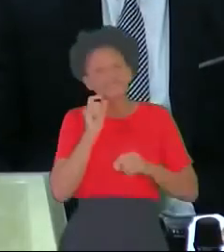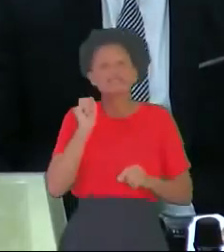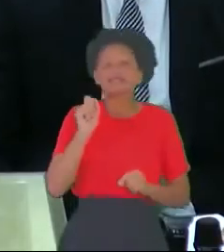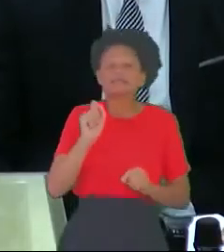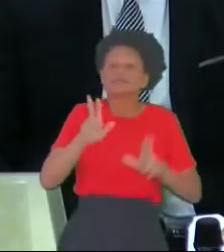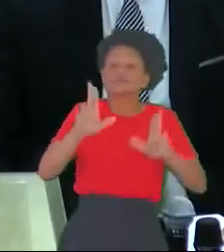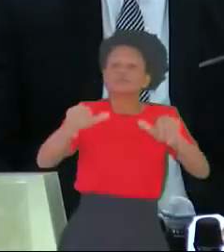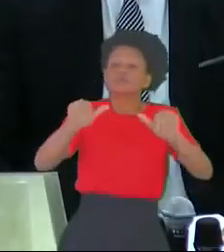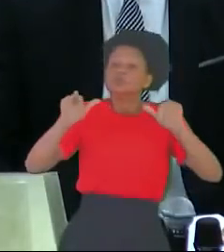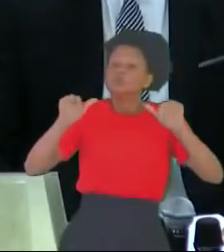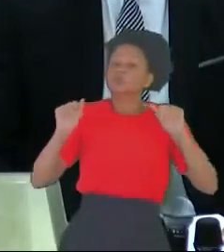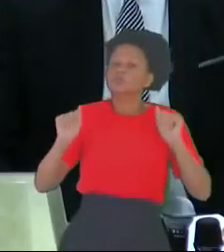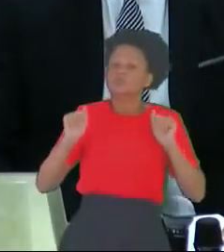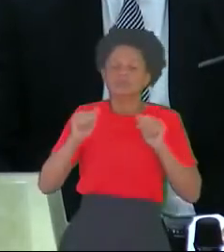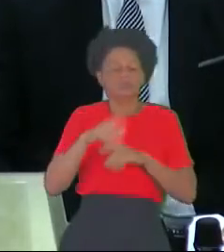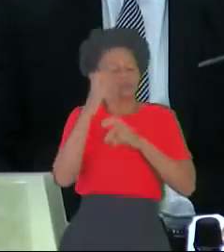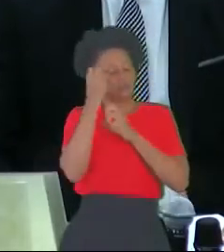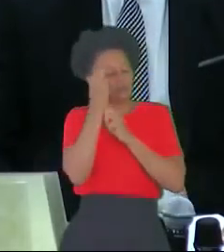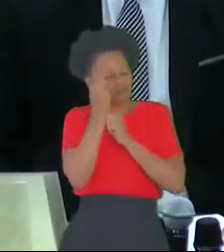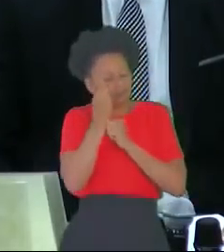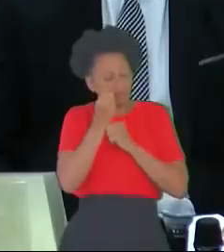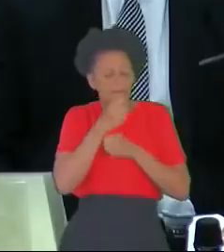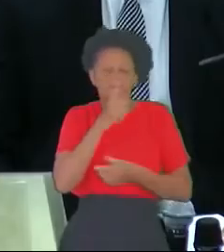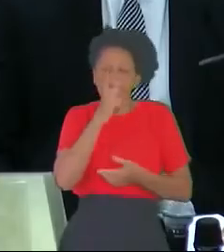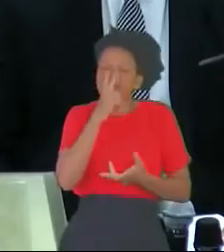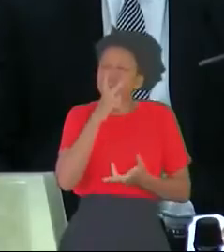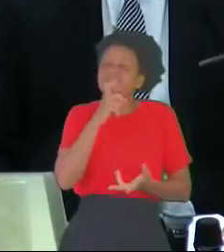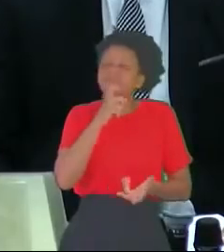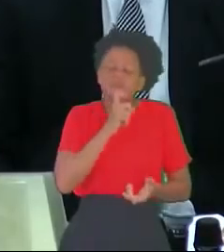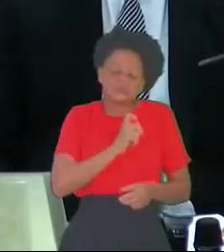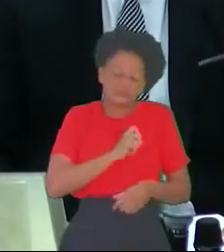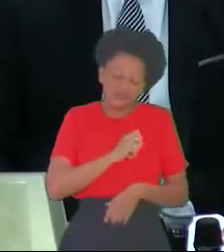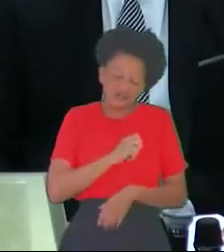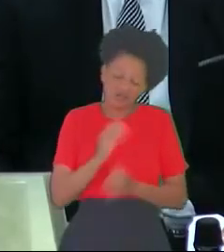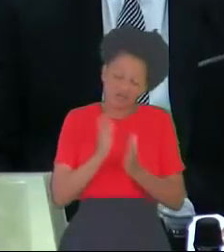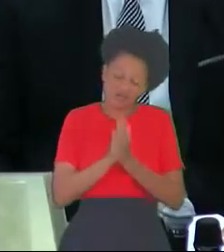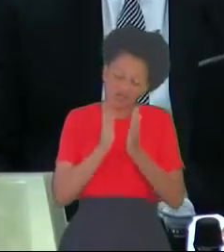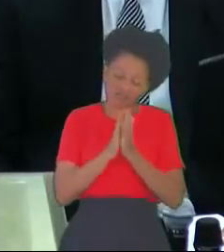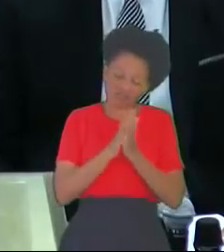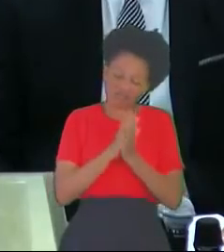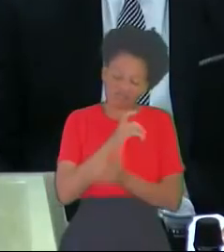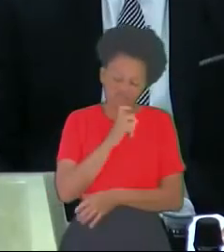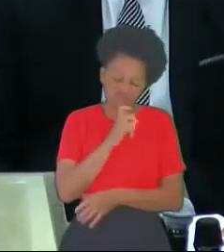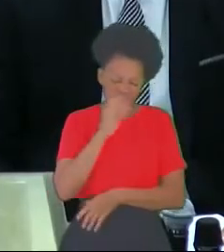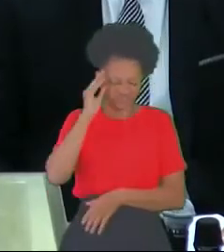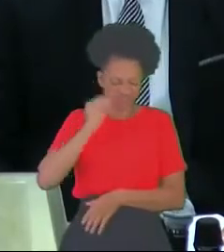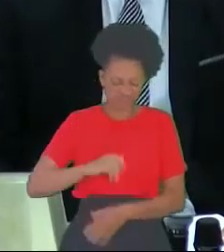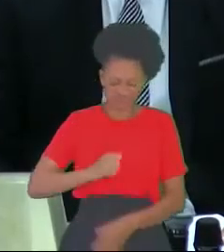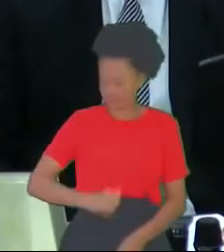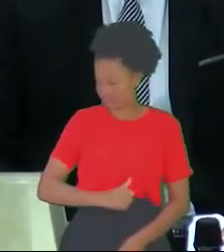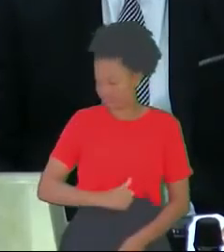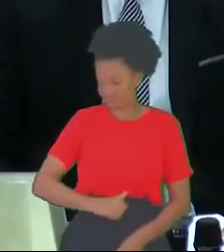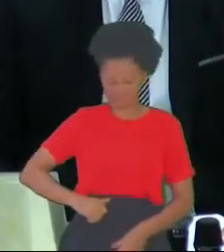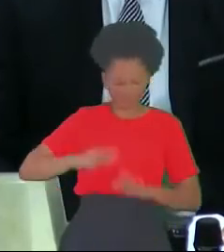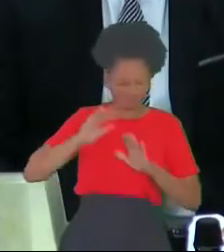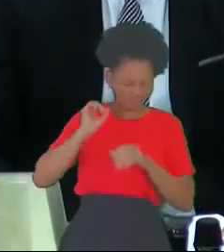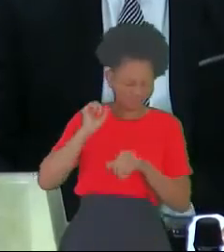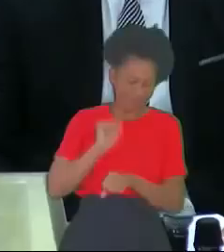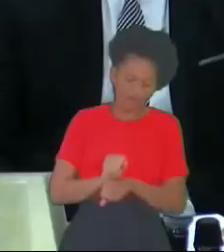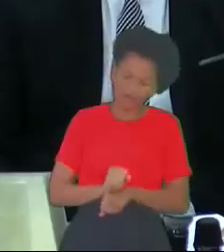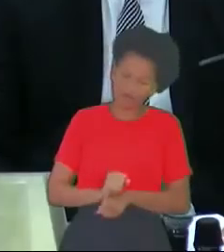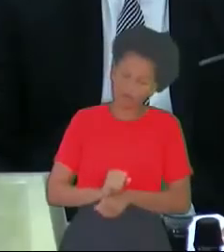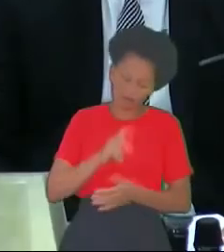nunca dormiu na vida espiritual? Perdeu o ânimo da oração, perdeu o ânimo do jejum, perdeu o ânimo da leitura